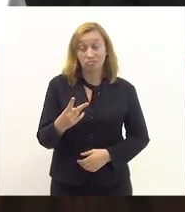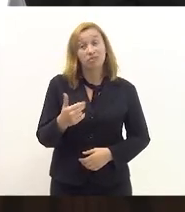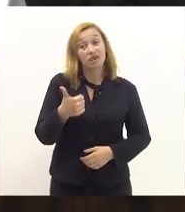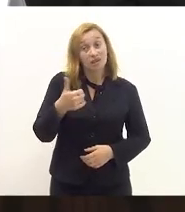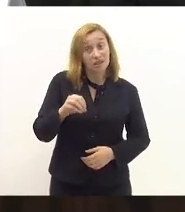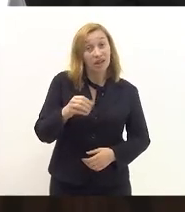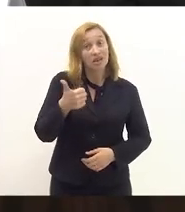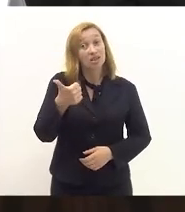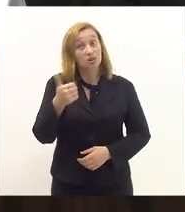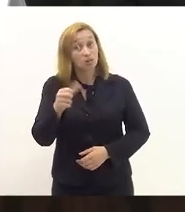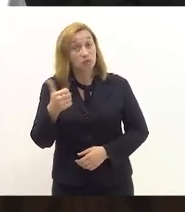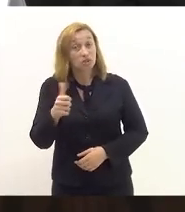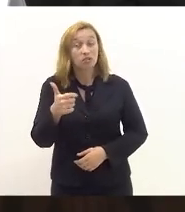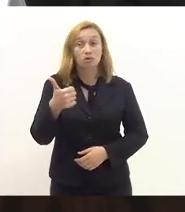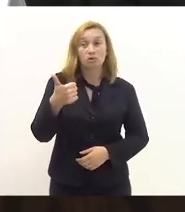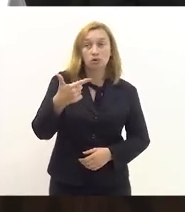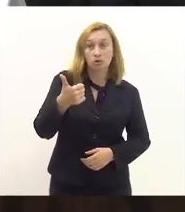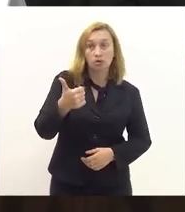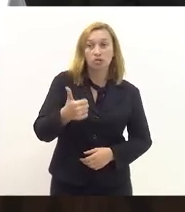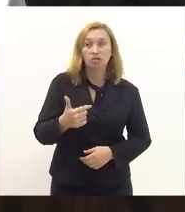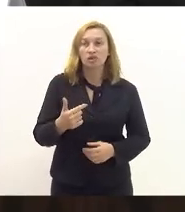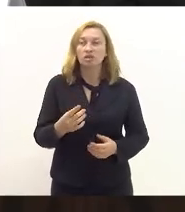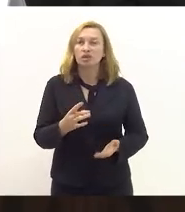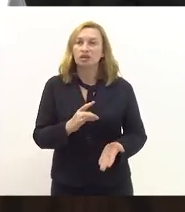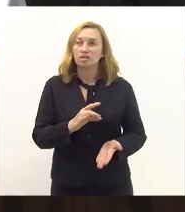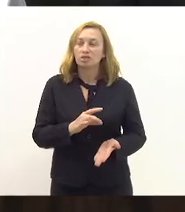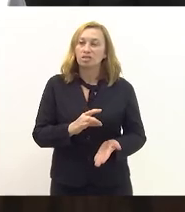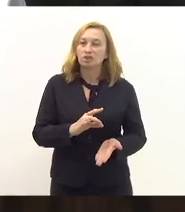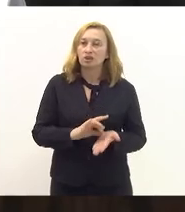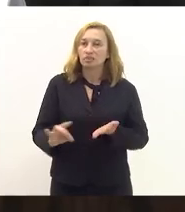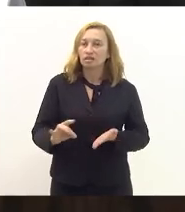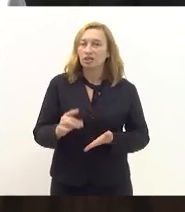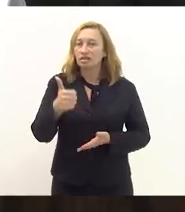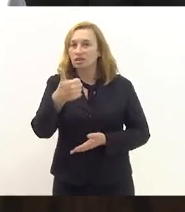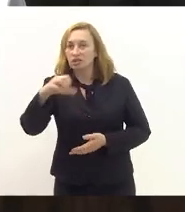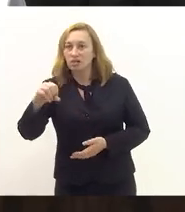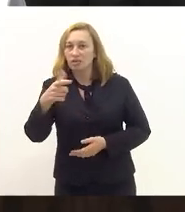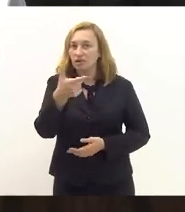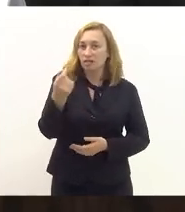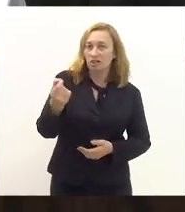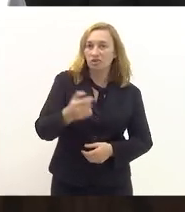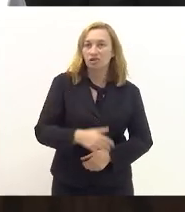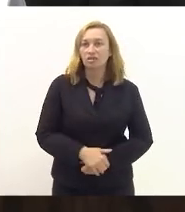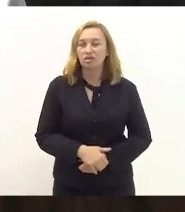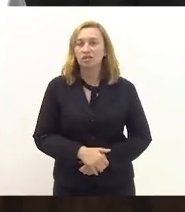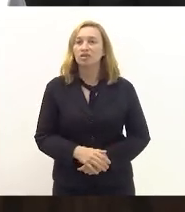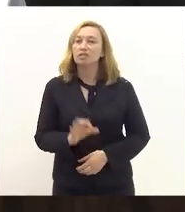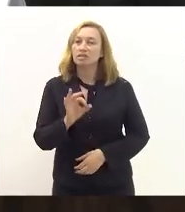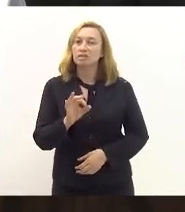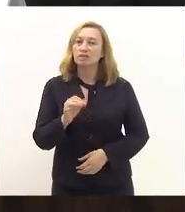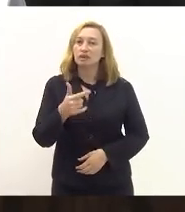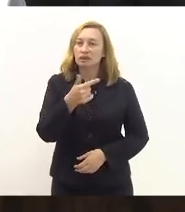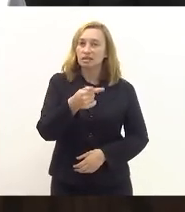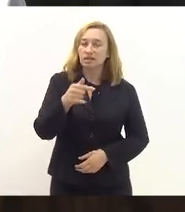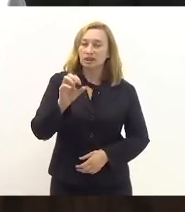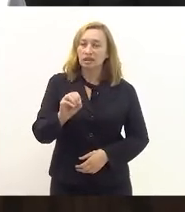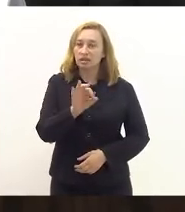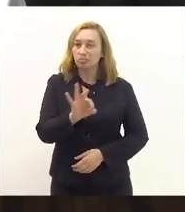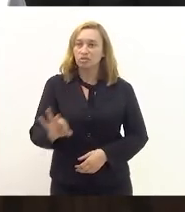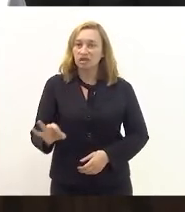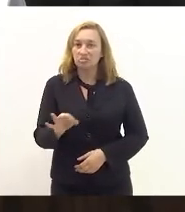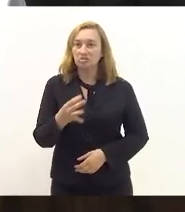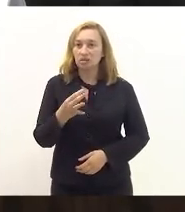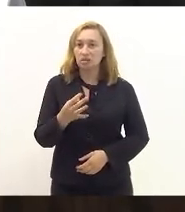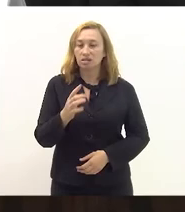11, 12, os nossos adversários com 19, 20, mas eu tenho 70% de